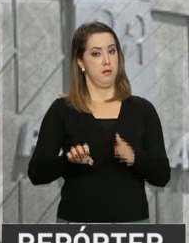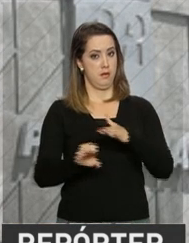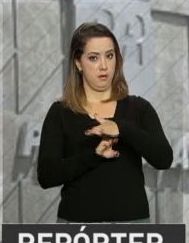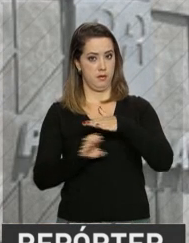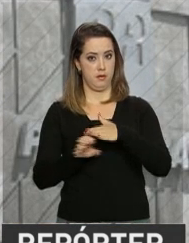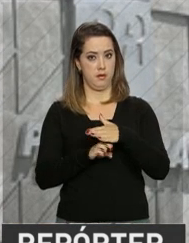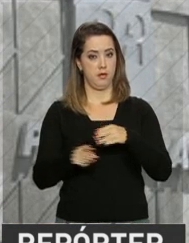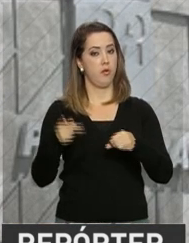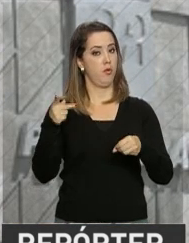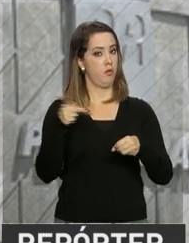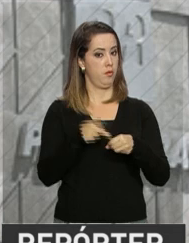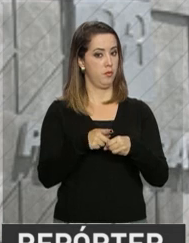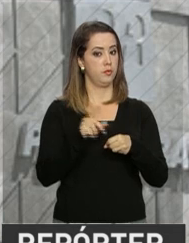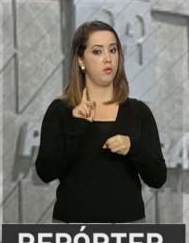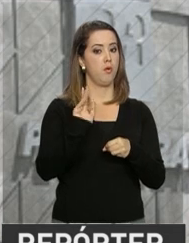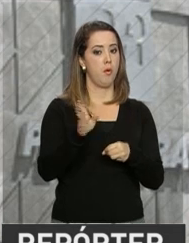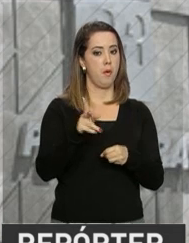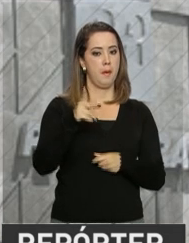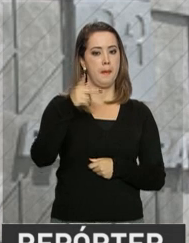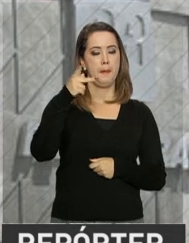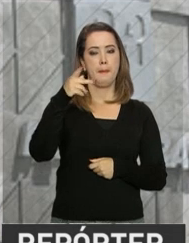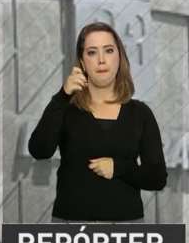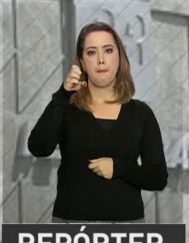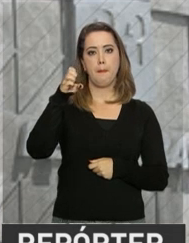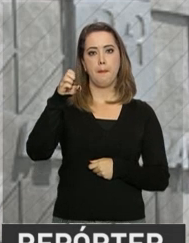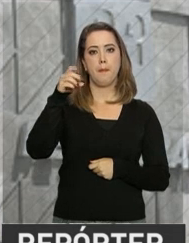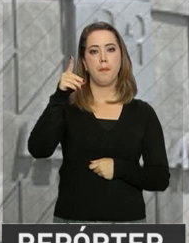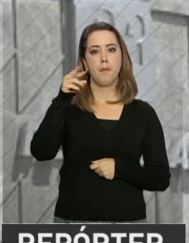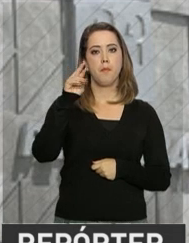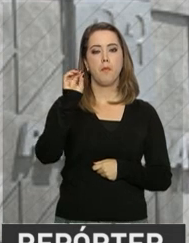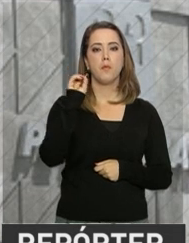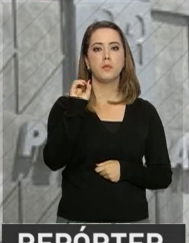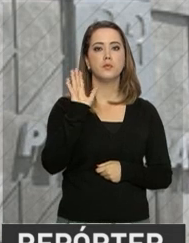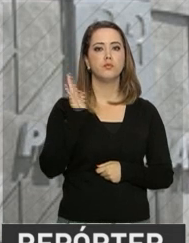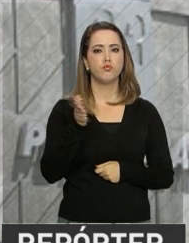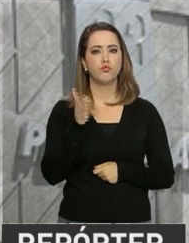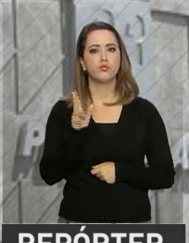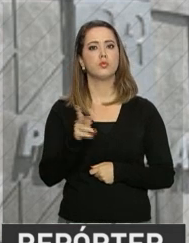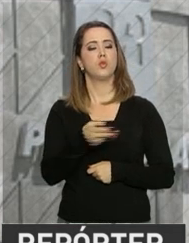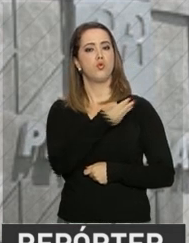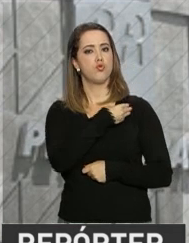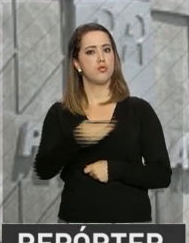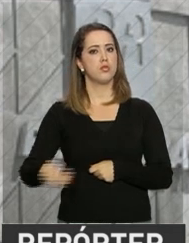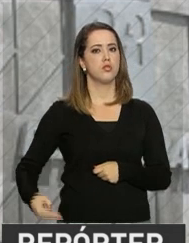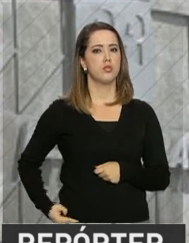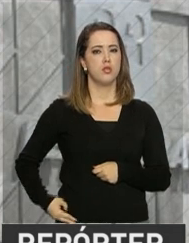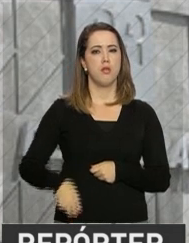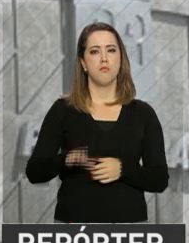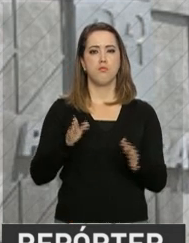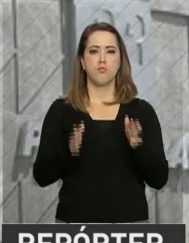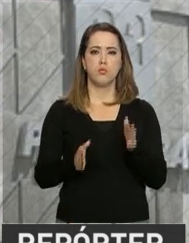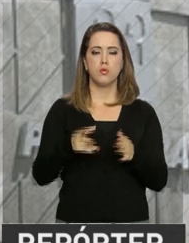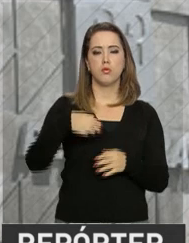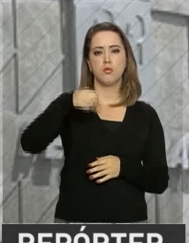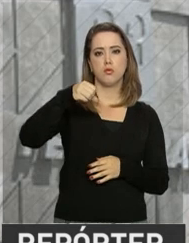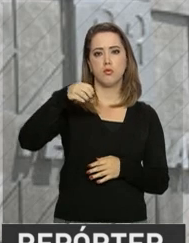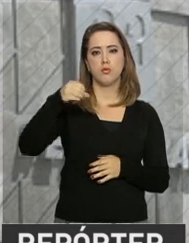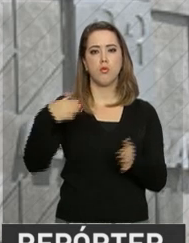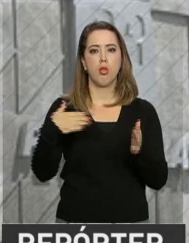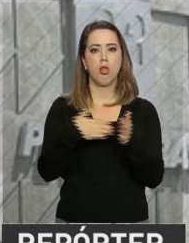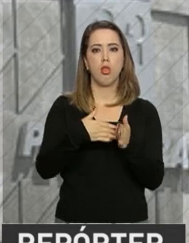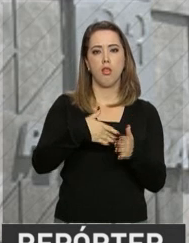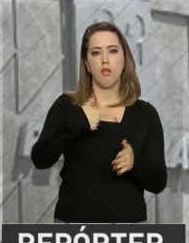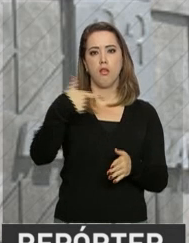Pedro pullin parente já foi ministro de estado entre 1999 e 2002 também foi membro do